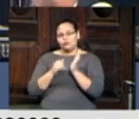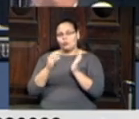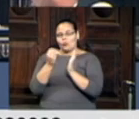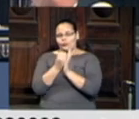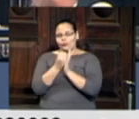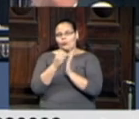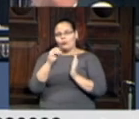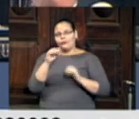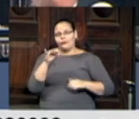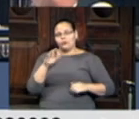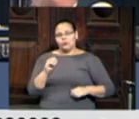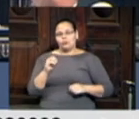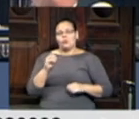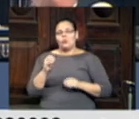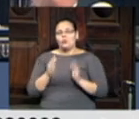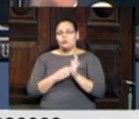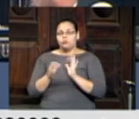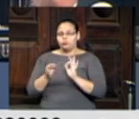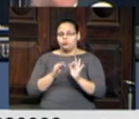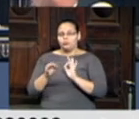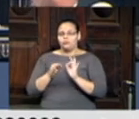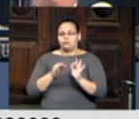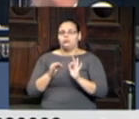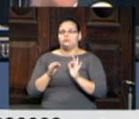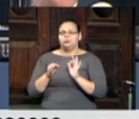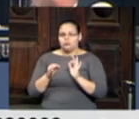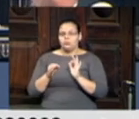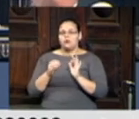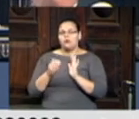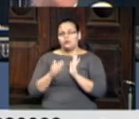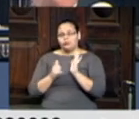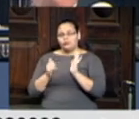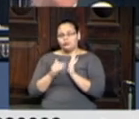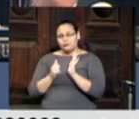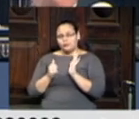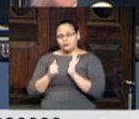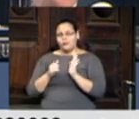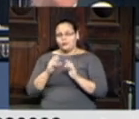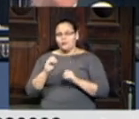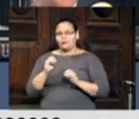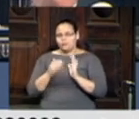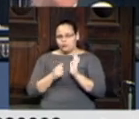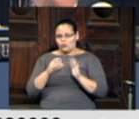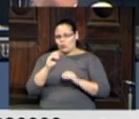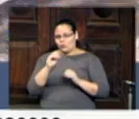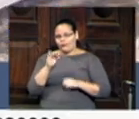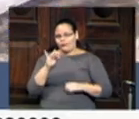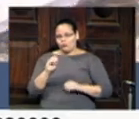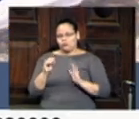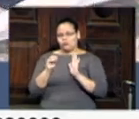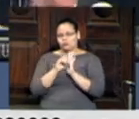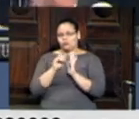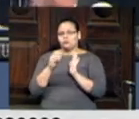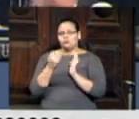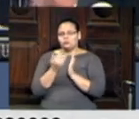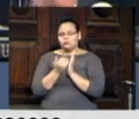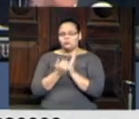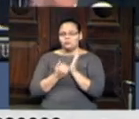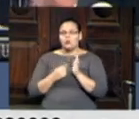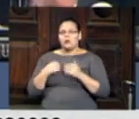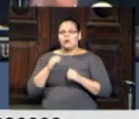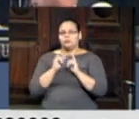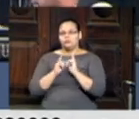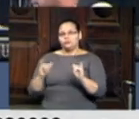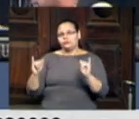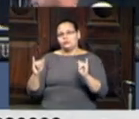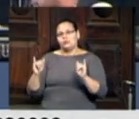o projeto enunciado por Vossa Excelência. Retira de ofício, ok? Muito obrigado.